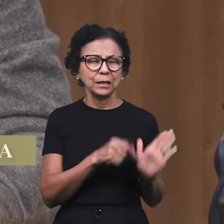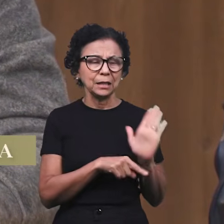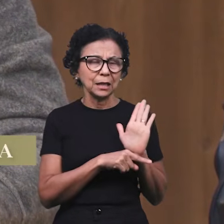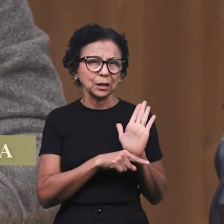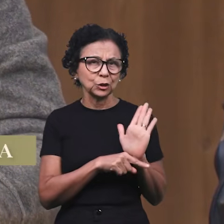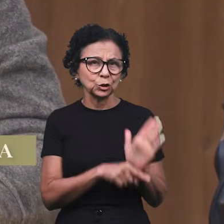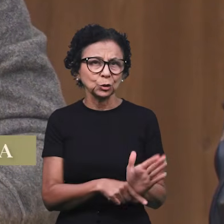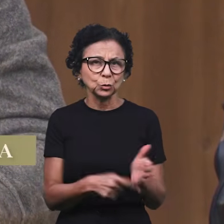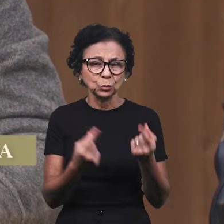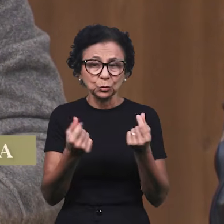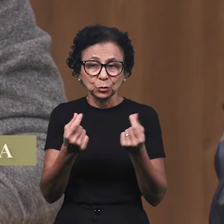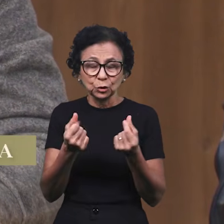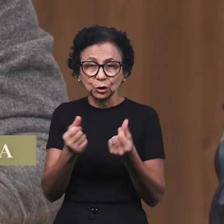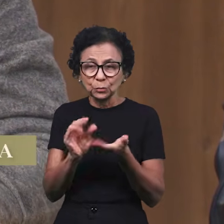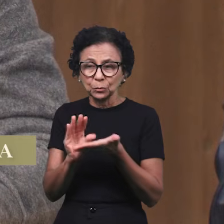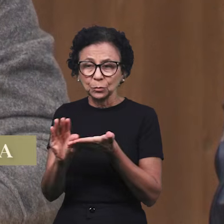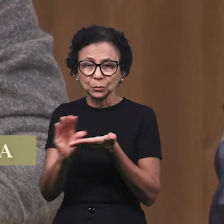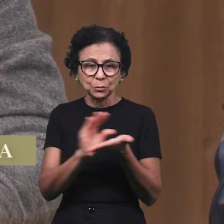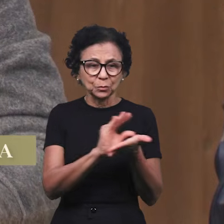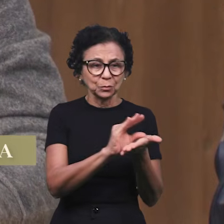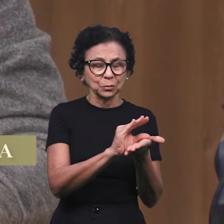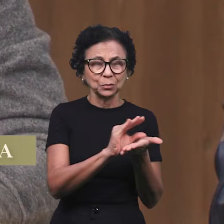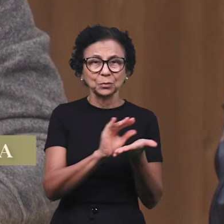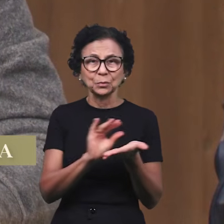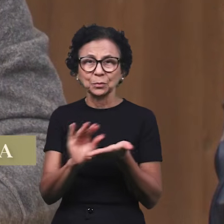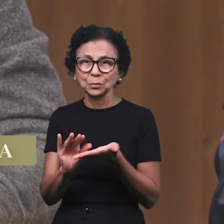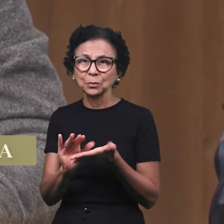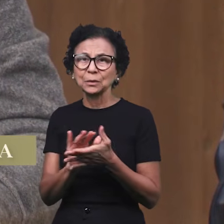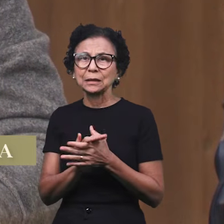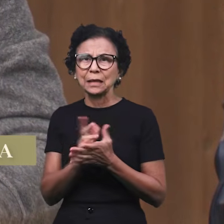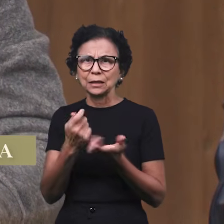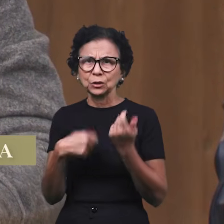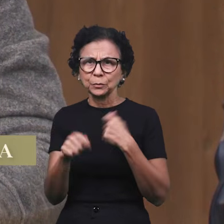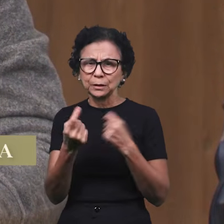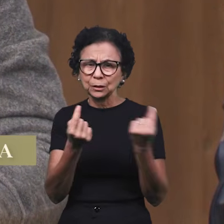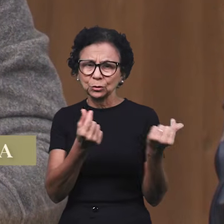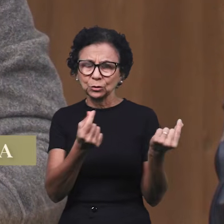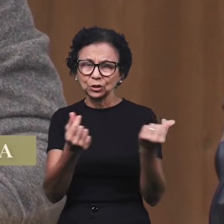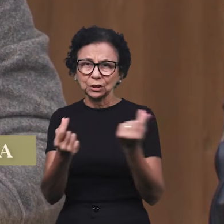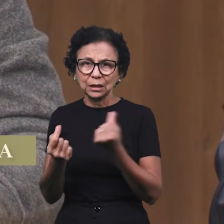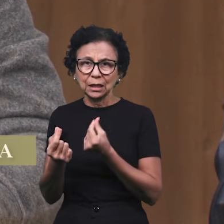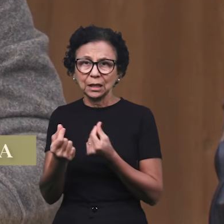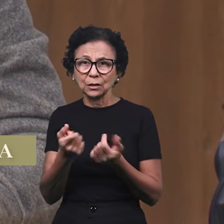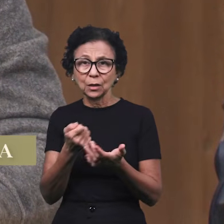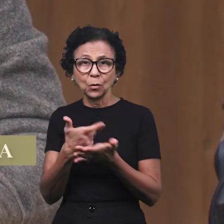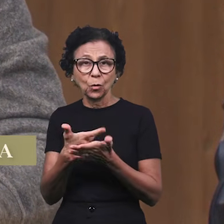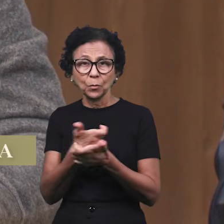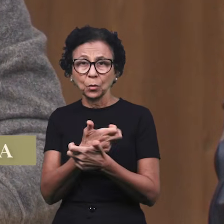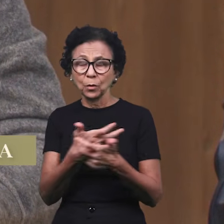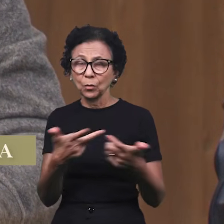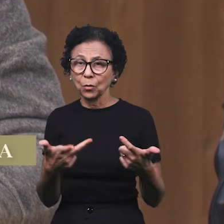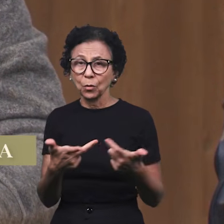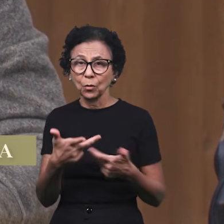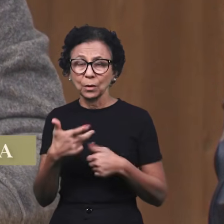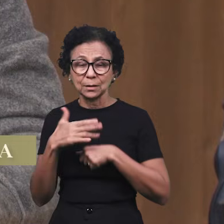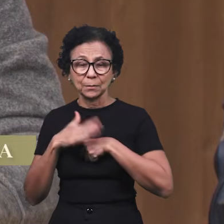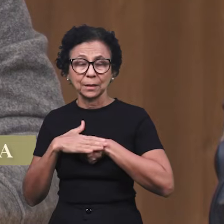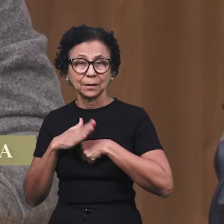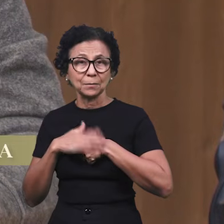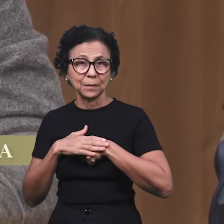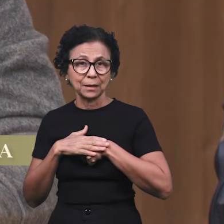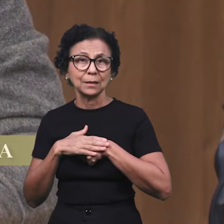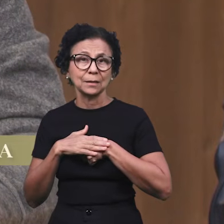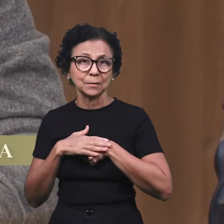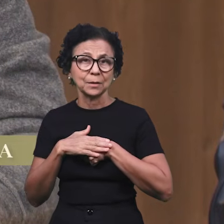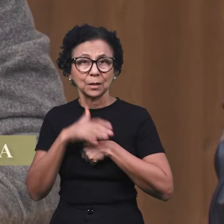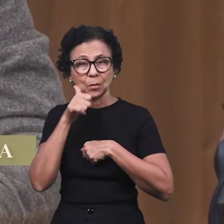até pessoal. Então, assim, ela é próspera, né? E nós precisamos de buscar isso também, Sim. né?